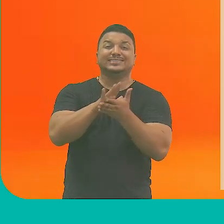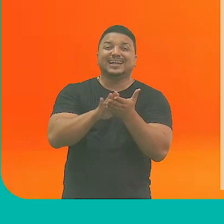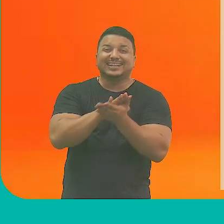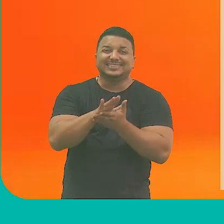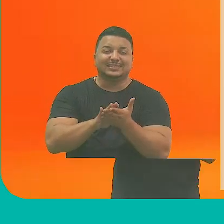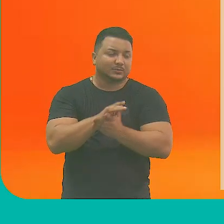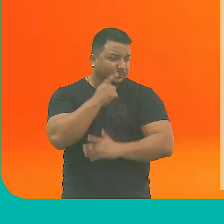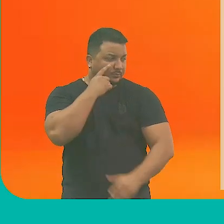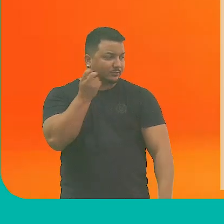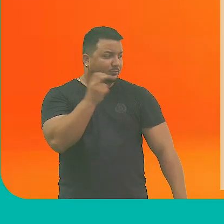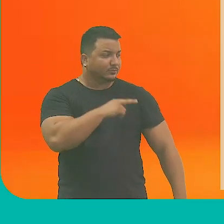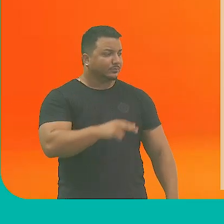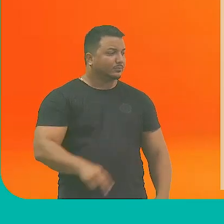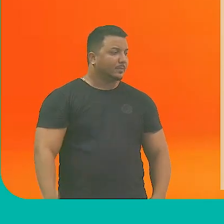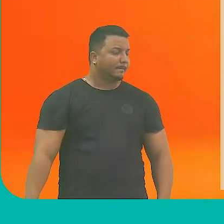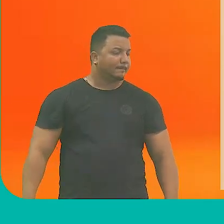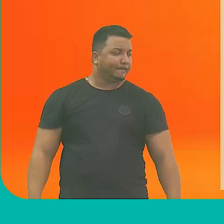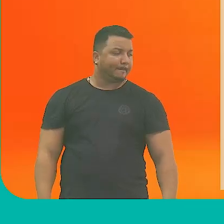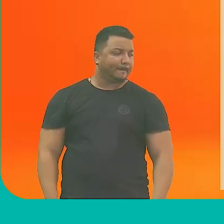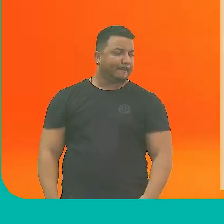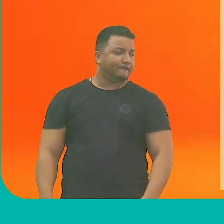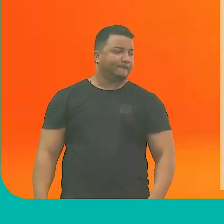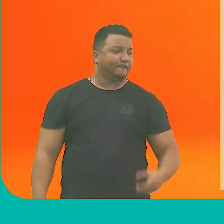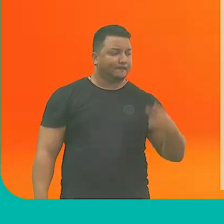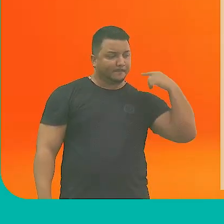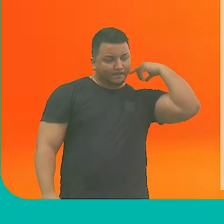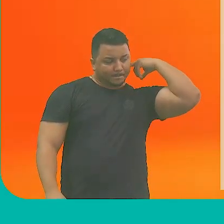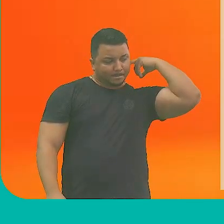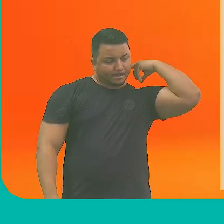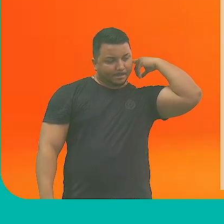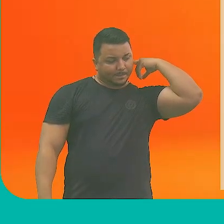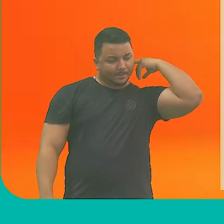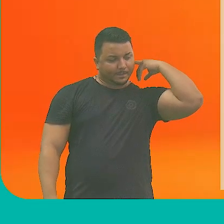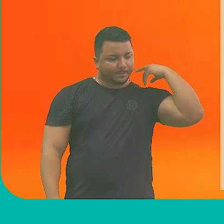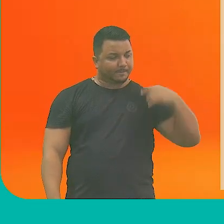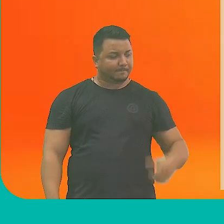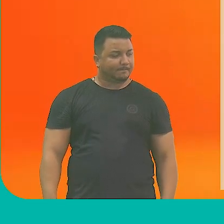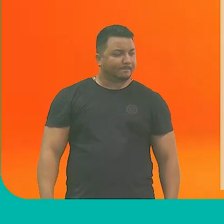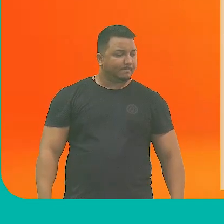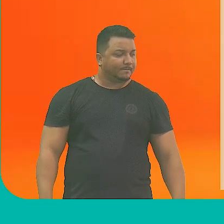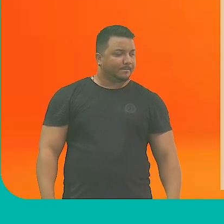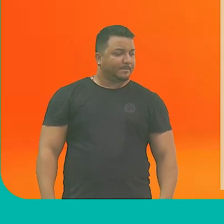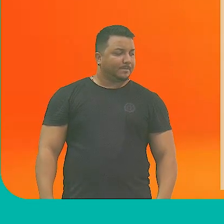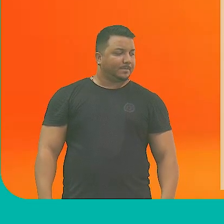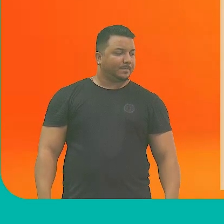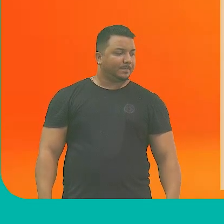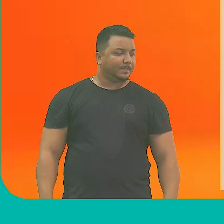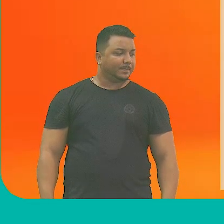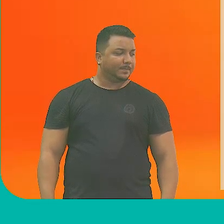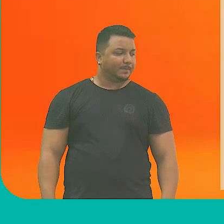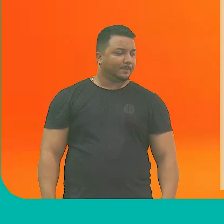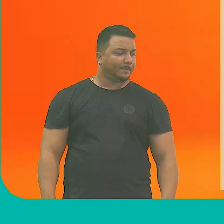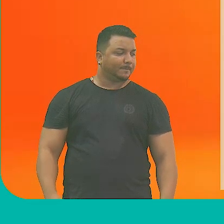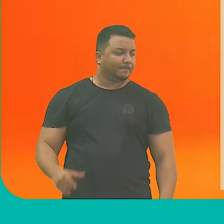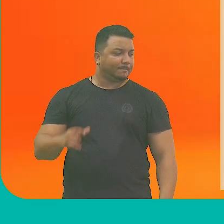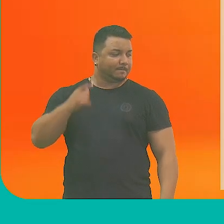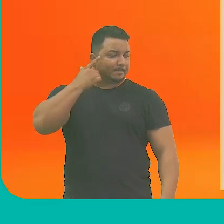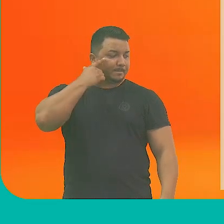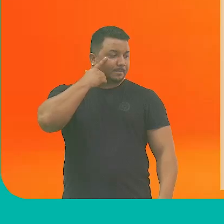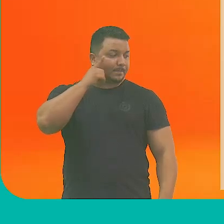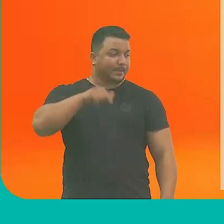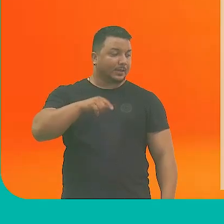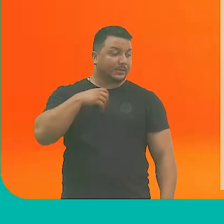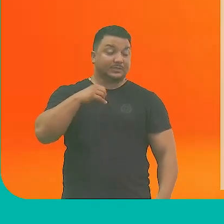internet, tá? Vamos analisar aqui o gráfico. Tu concorda comigo que para a pessoa ficar